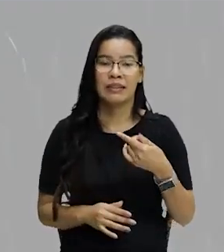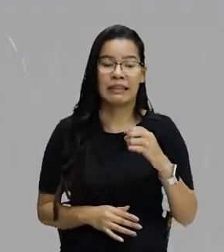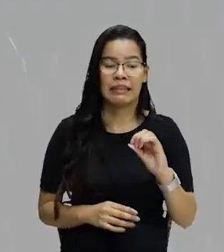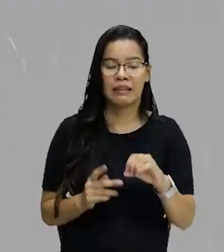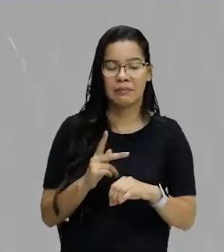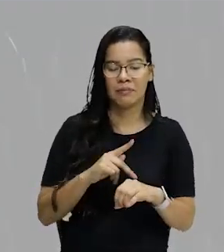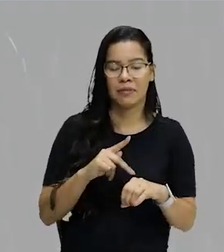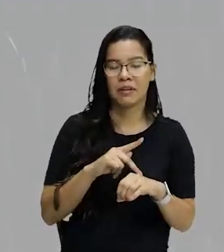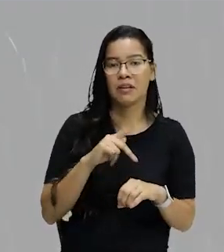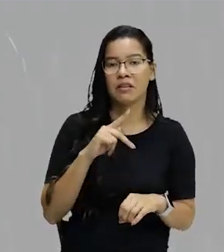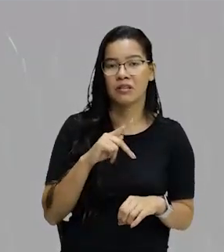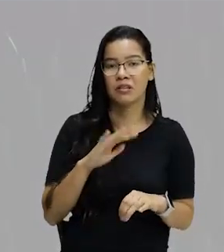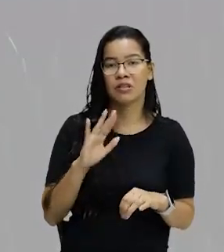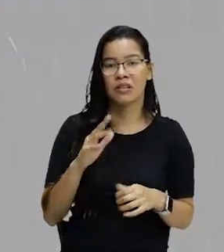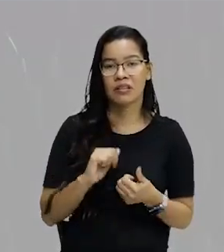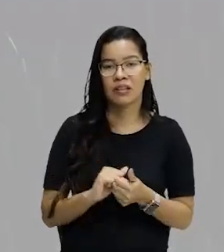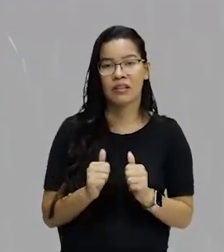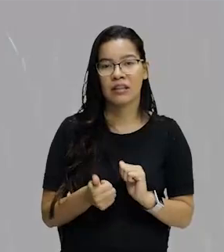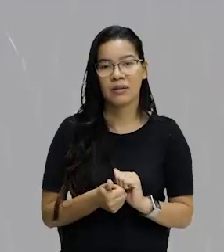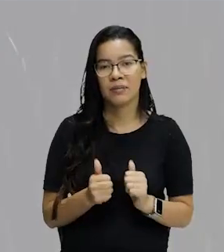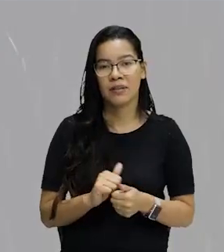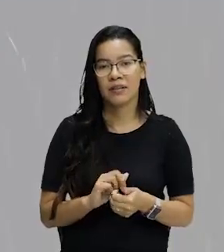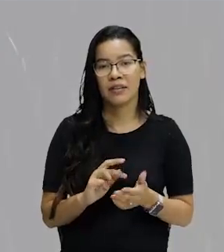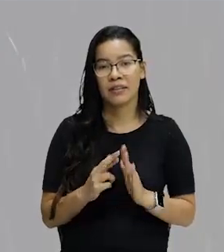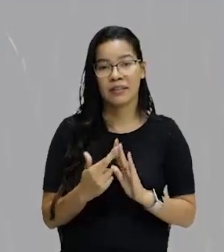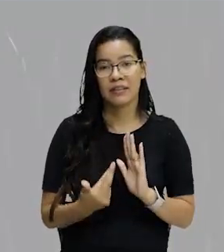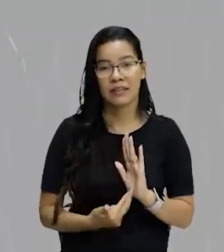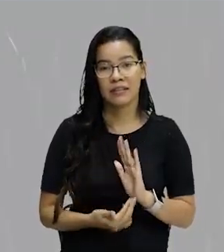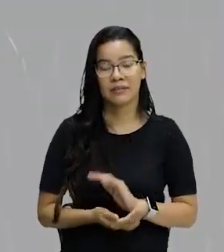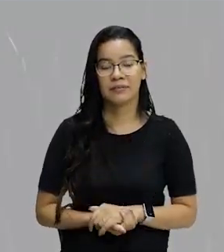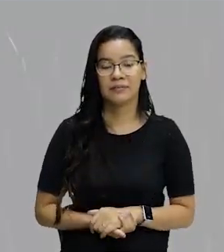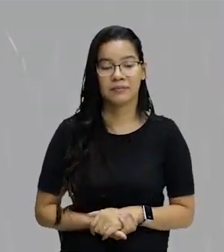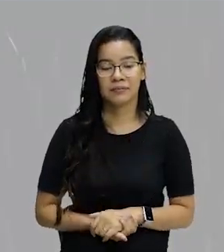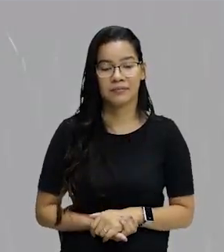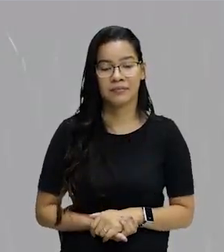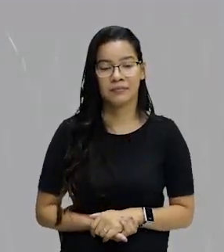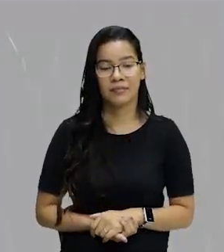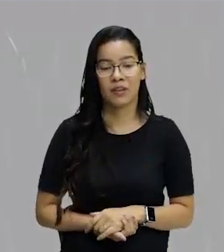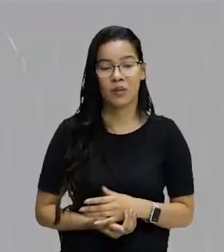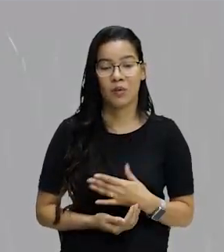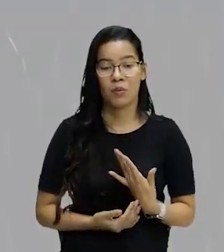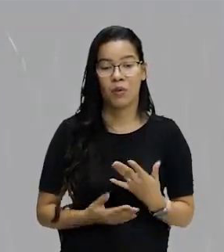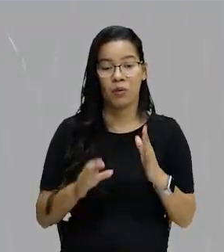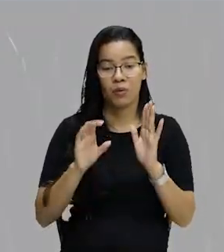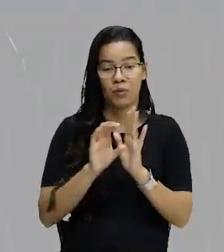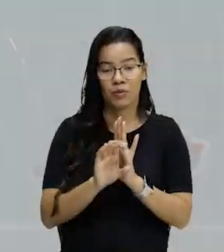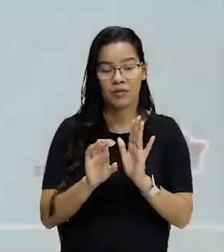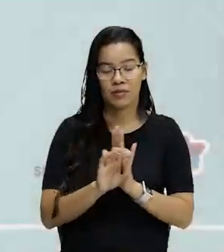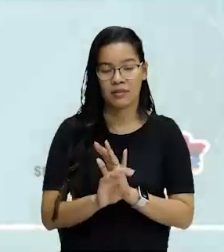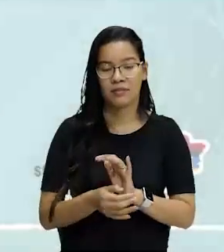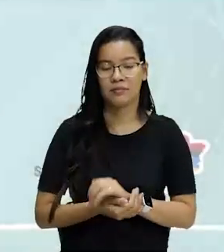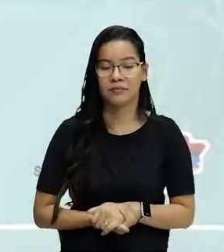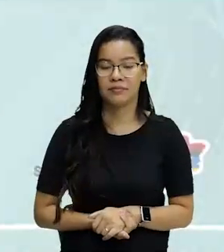A escalada ela já se adequa a essas regrinhas, tá certo? Vamos lá. O conceito.